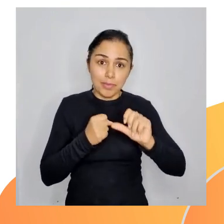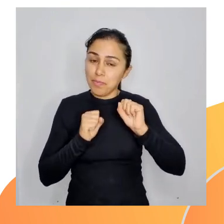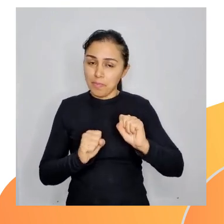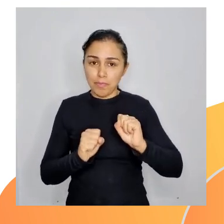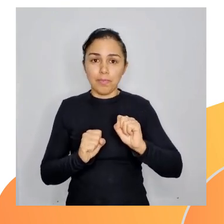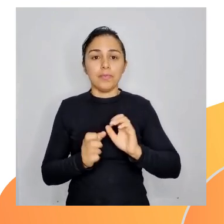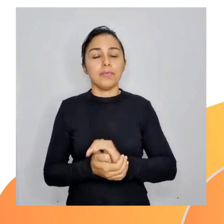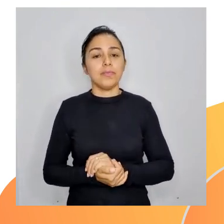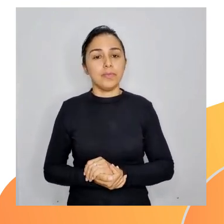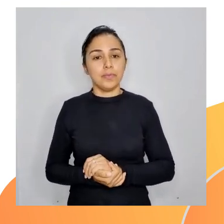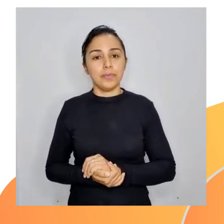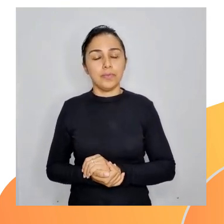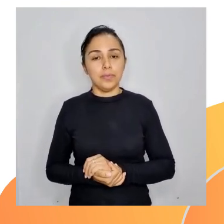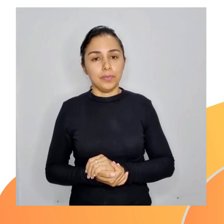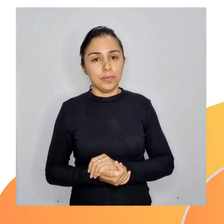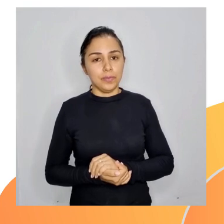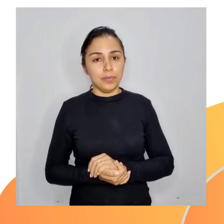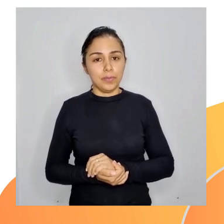preferir, ok?